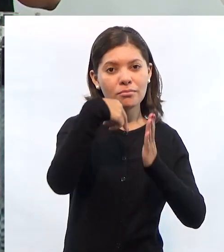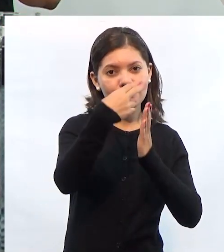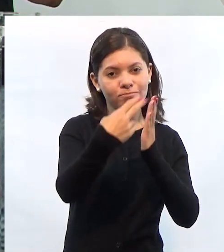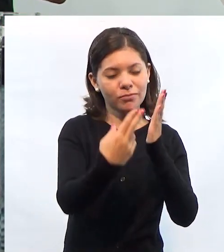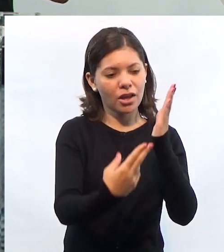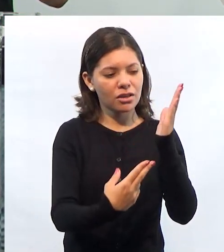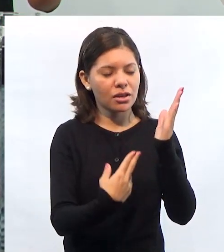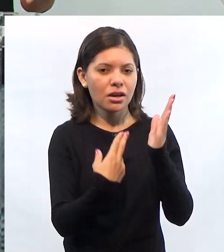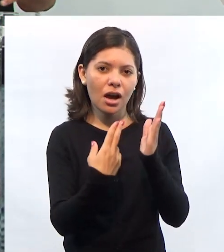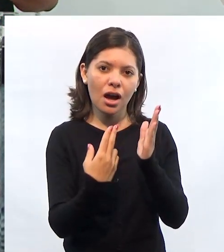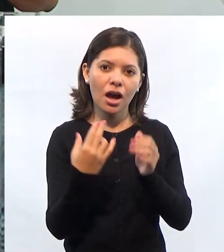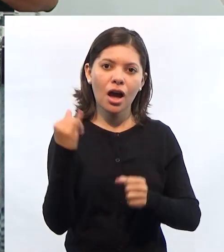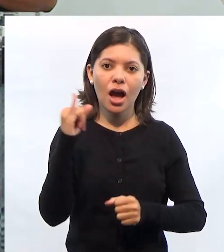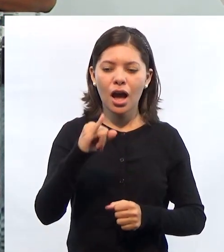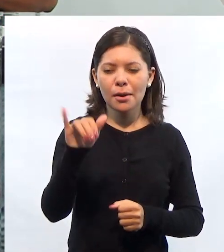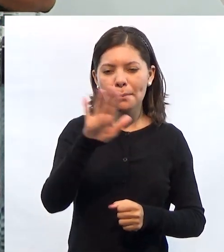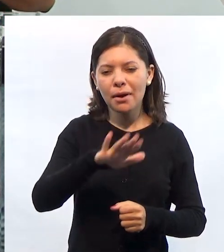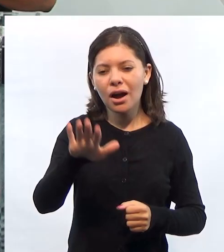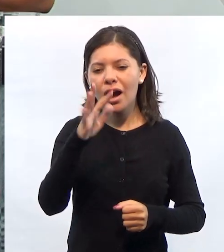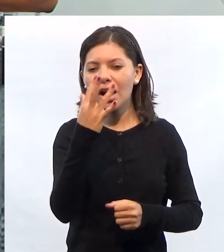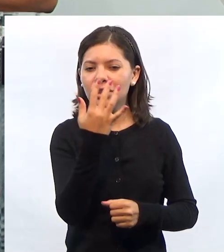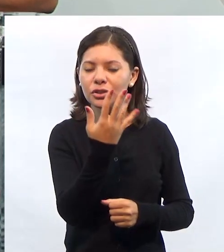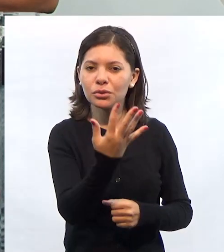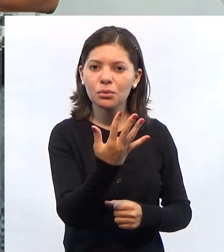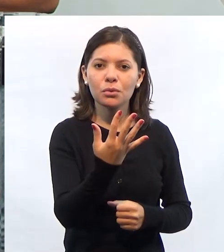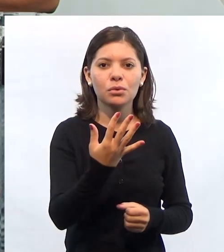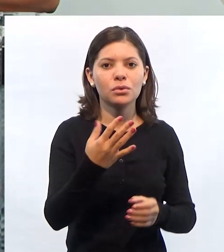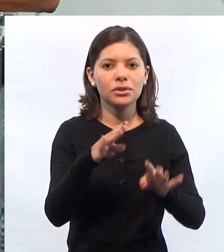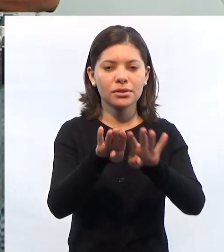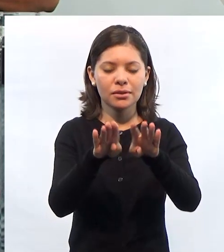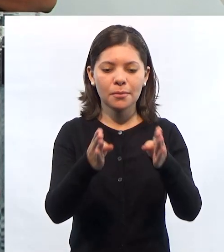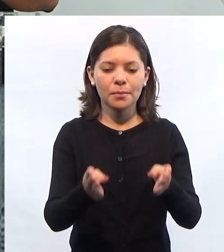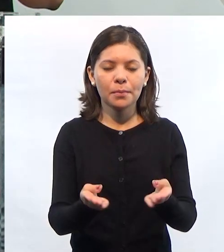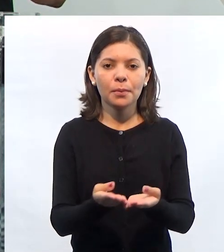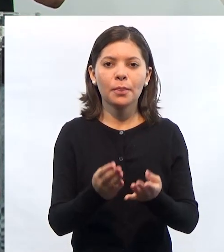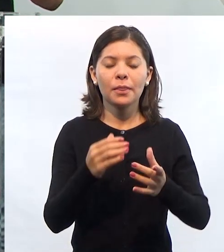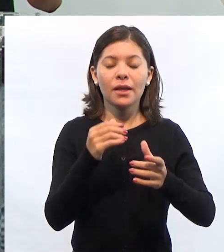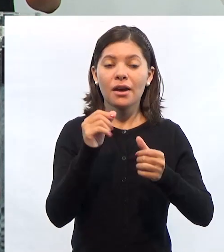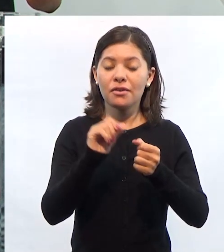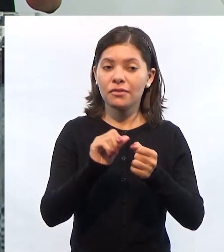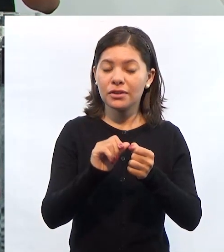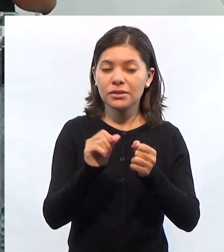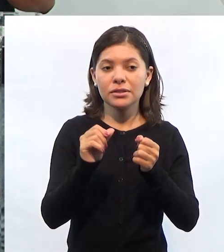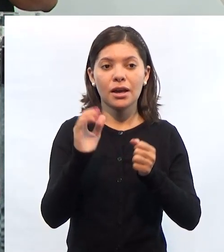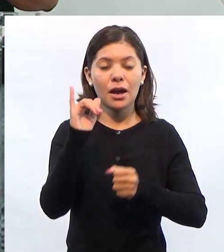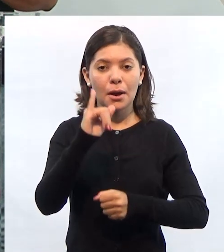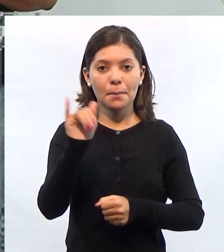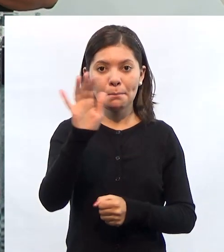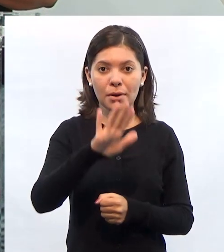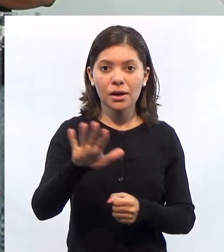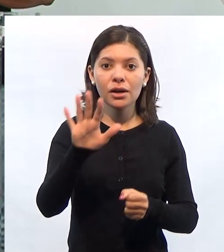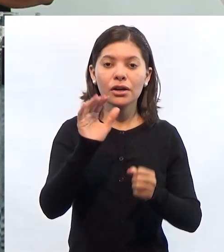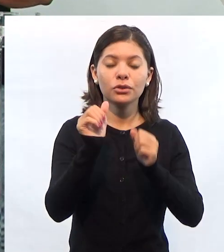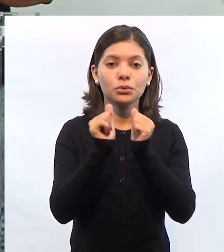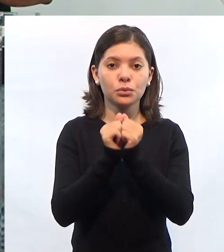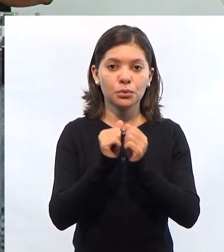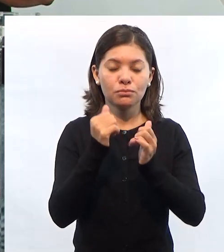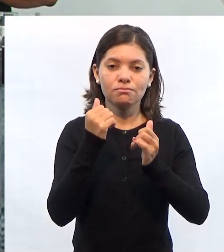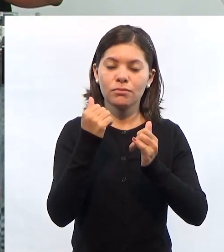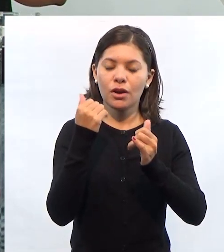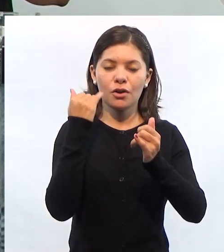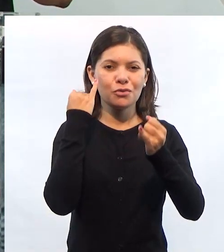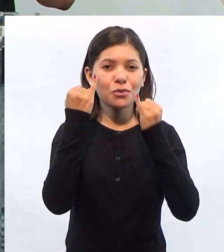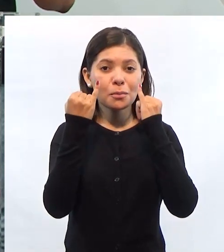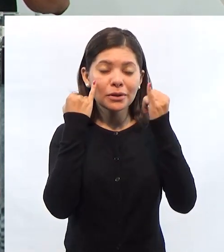aquela imagens cores que tem na embalagem fazer que é imagem da embalagem com as informações